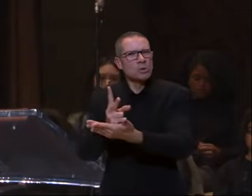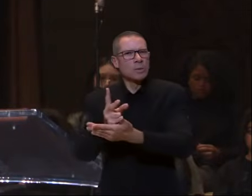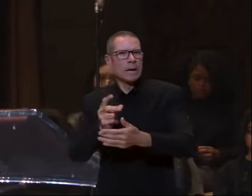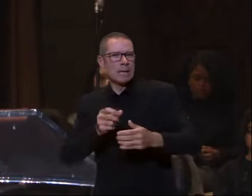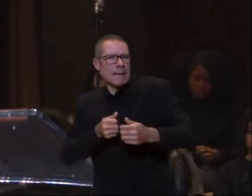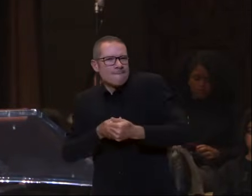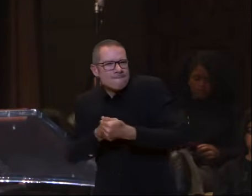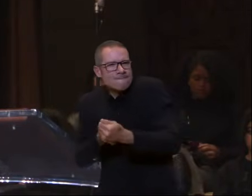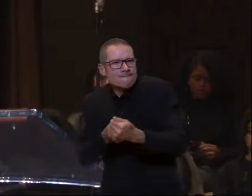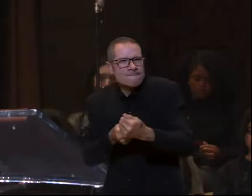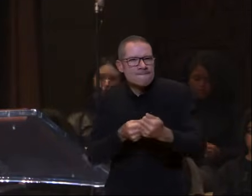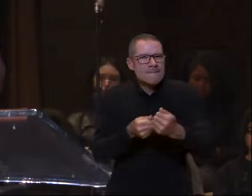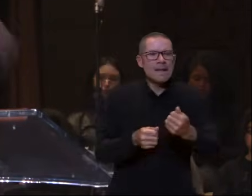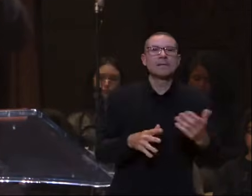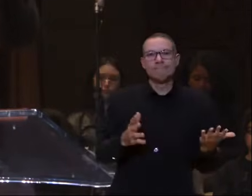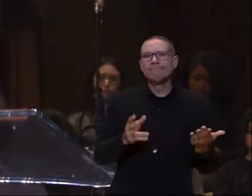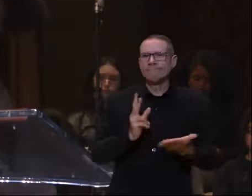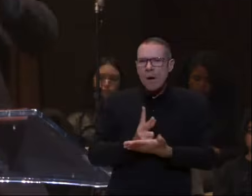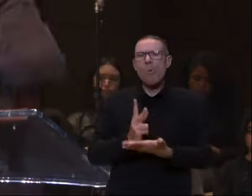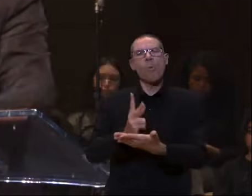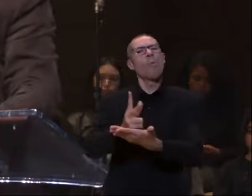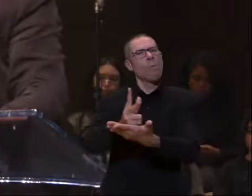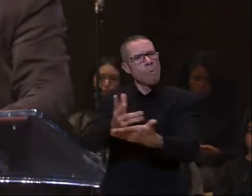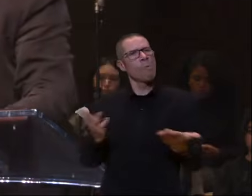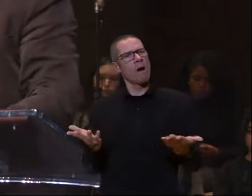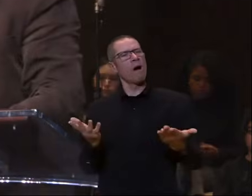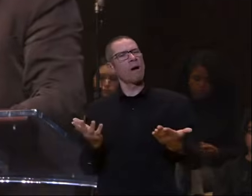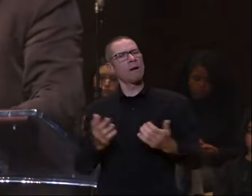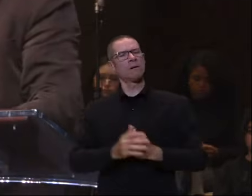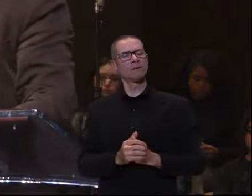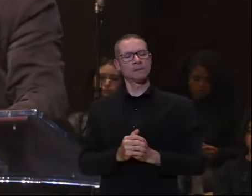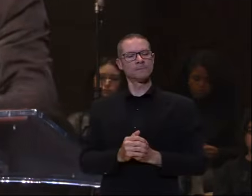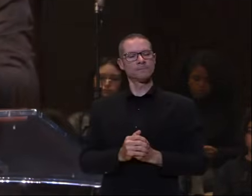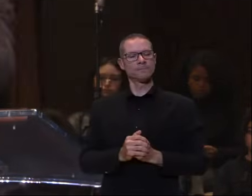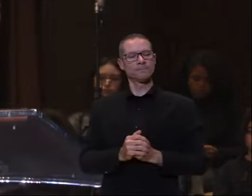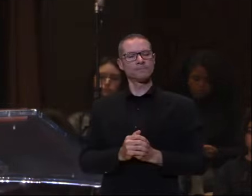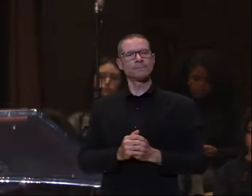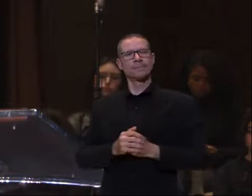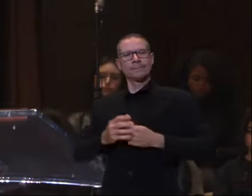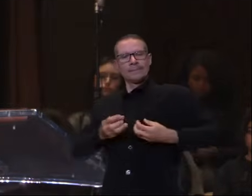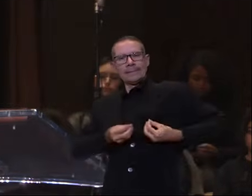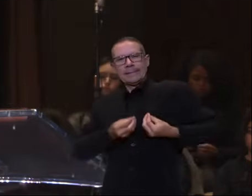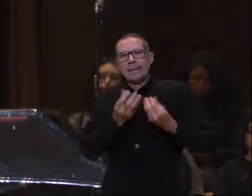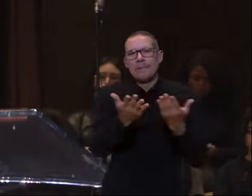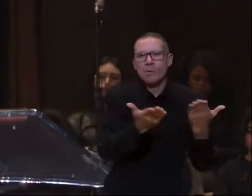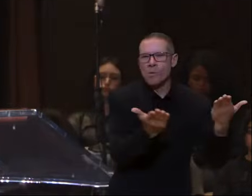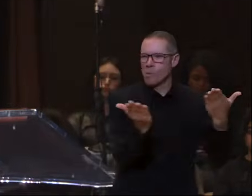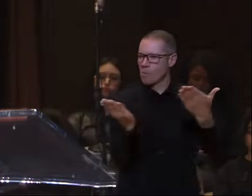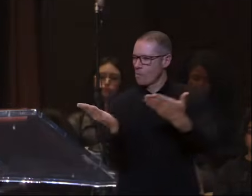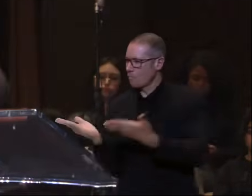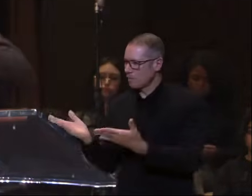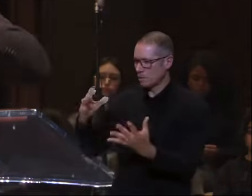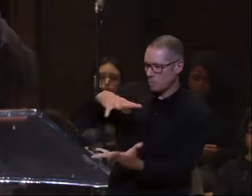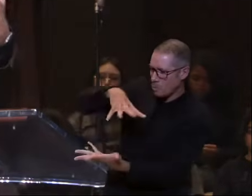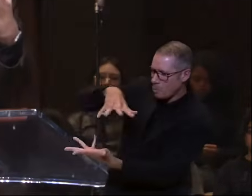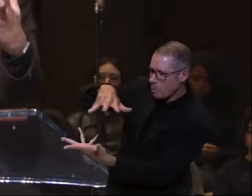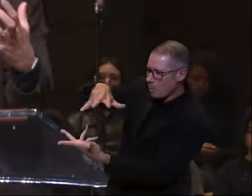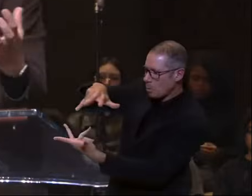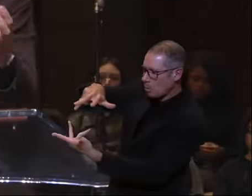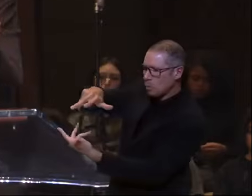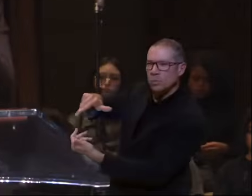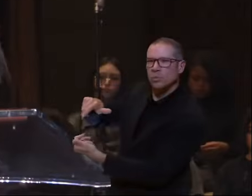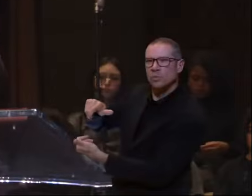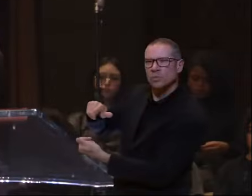tentado. Você vai continuar recebendo os convites deste mundo. A tua